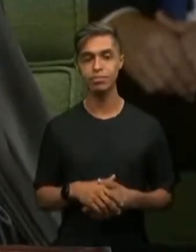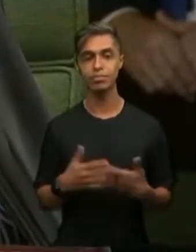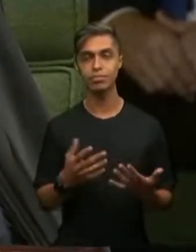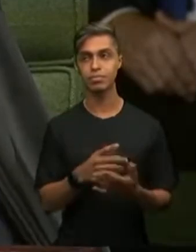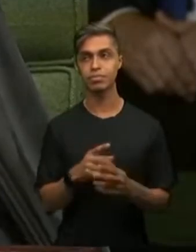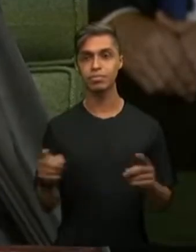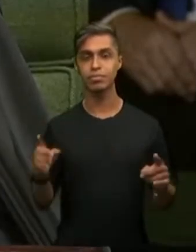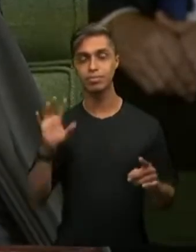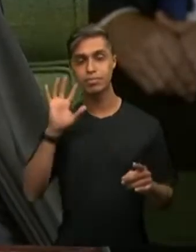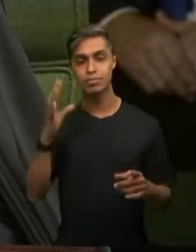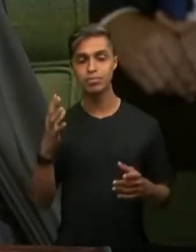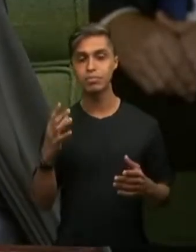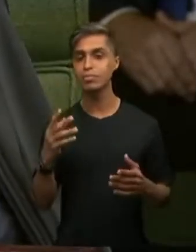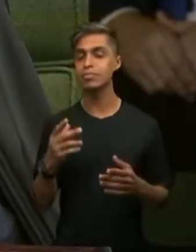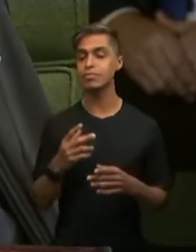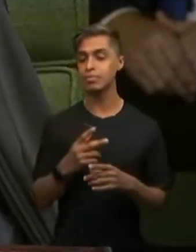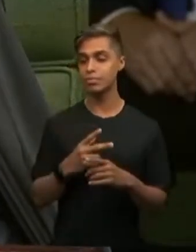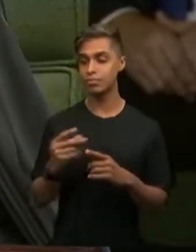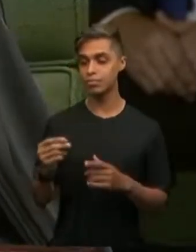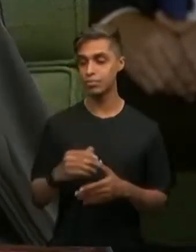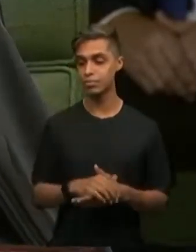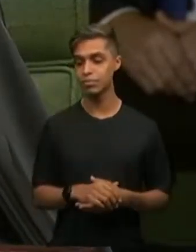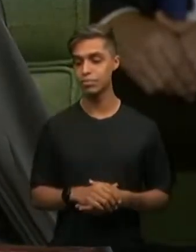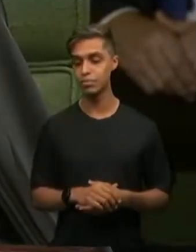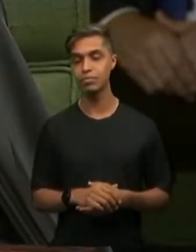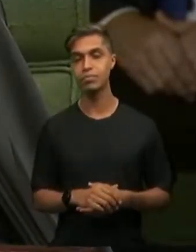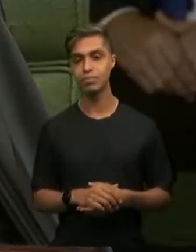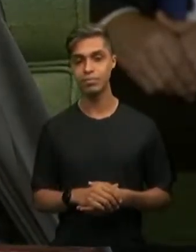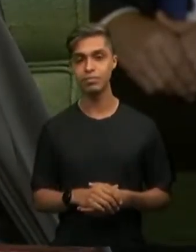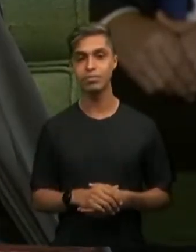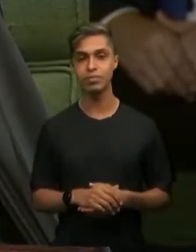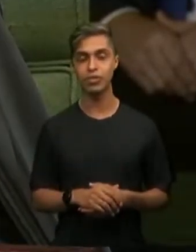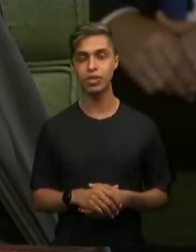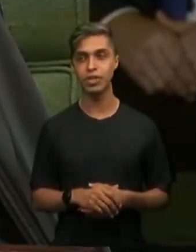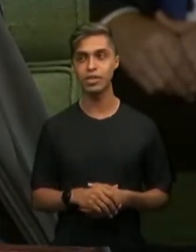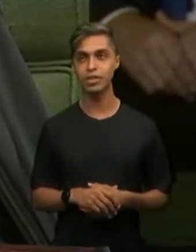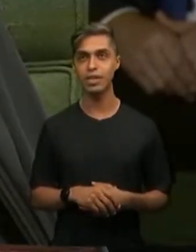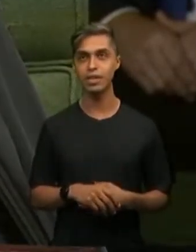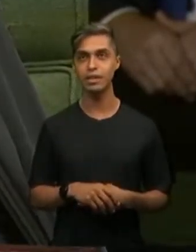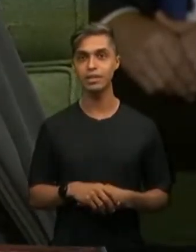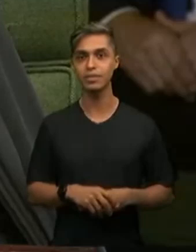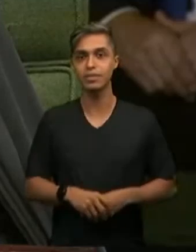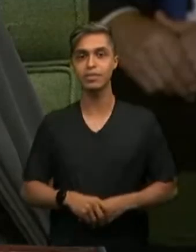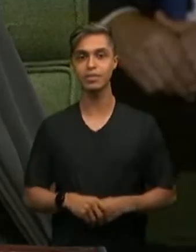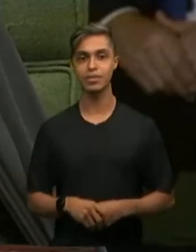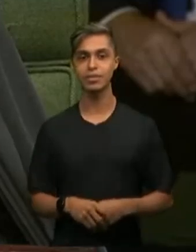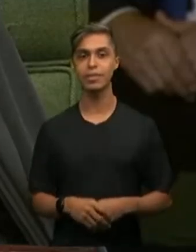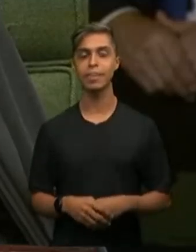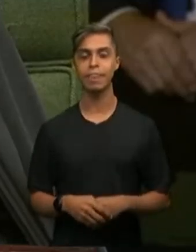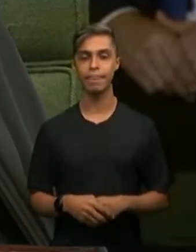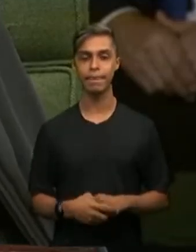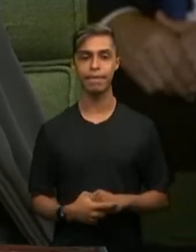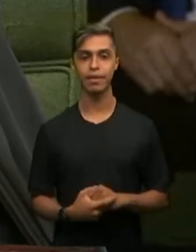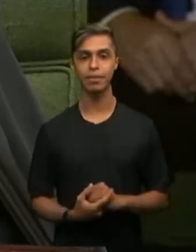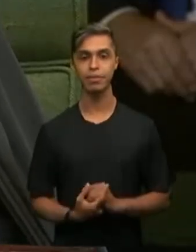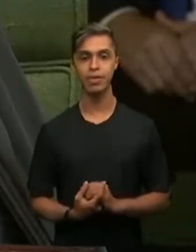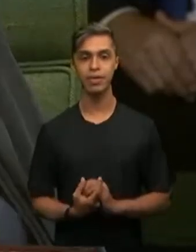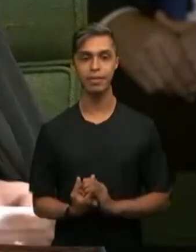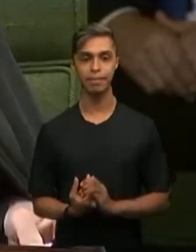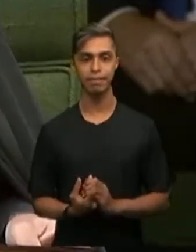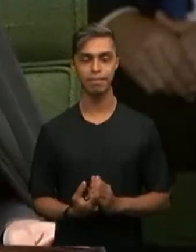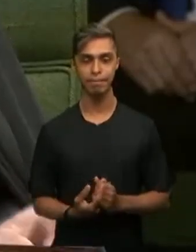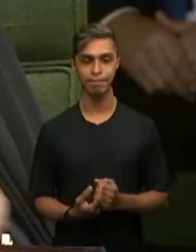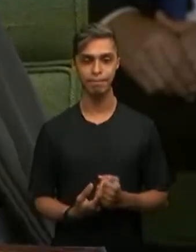a a eleição mas eh eh metáforas futebolísticas a parte de